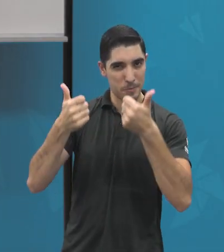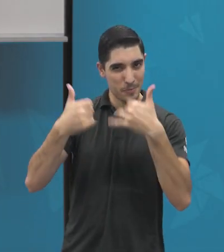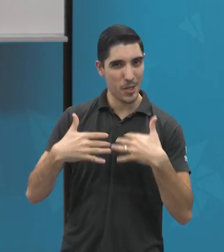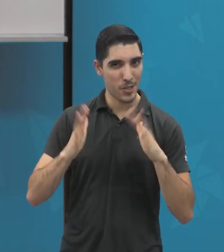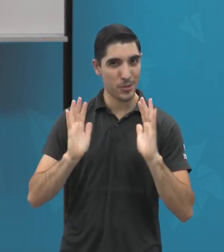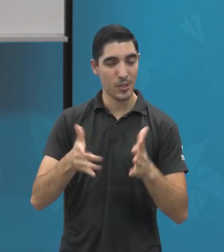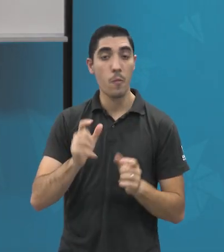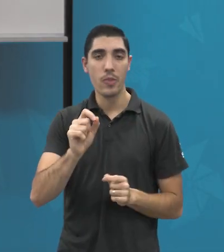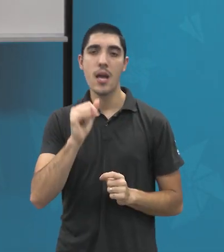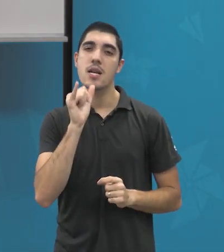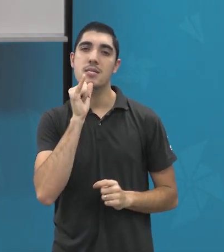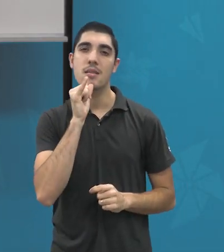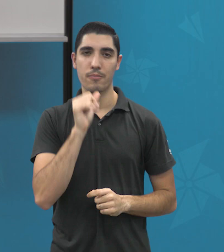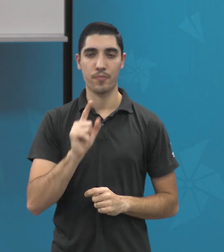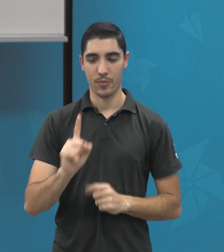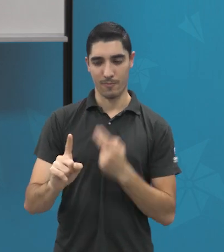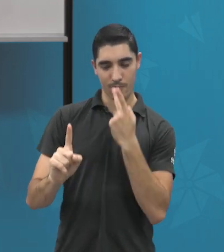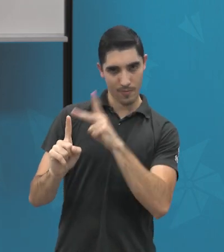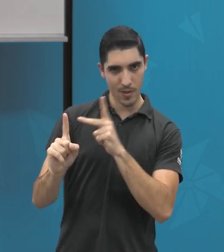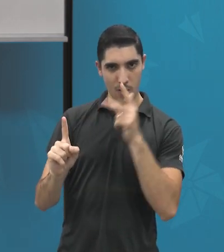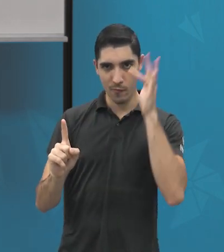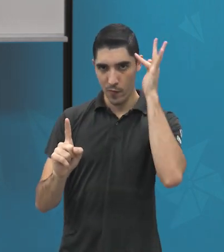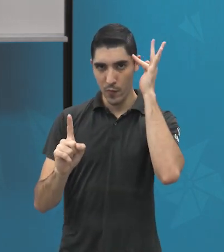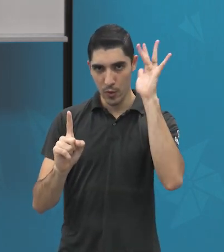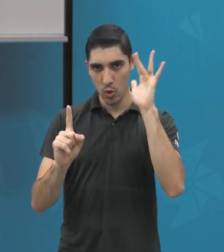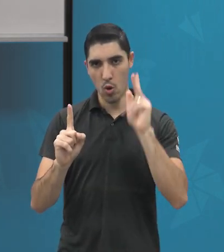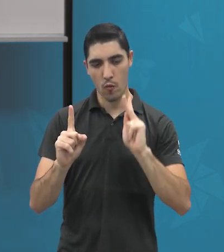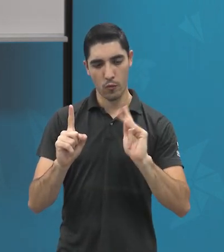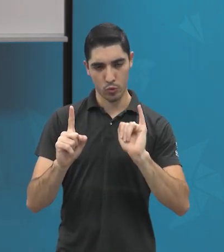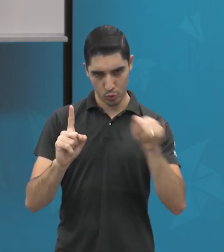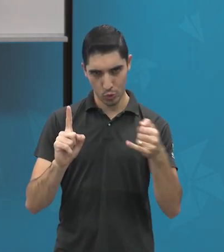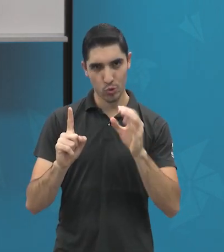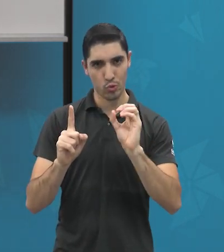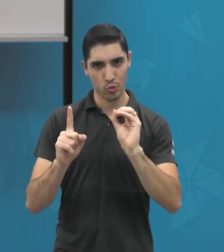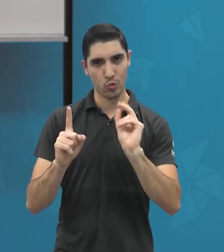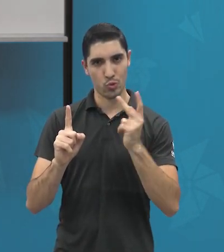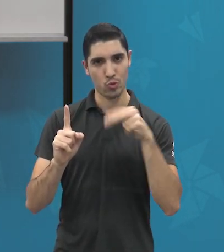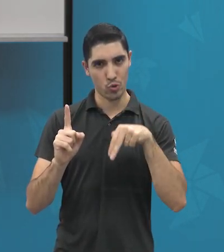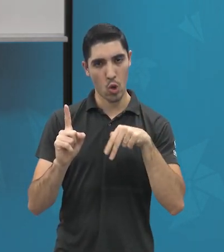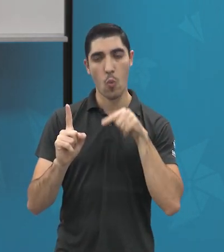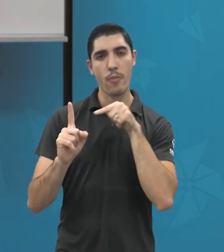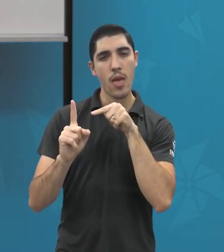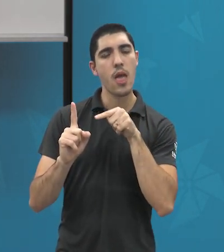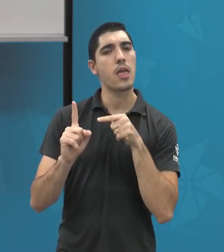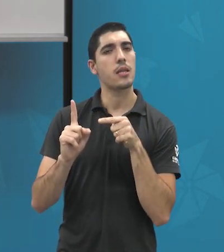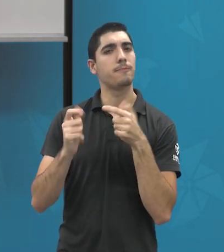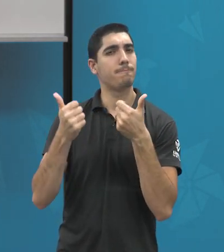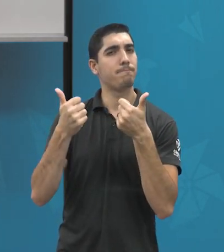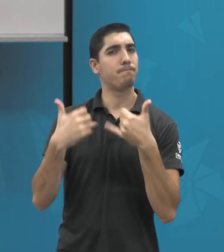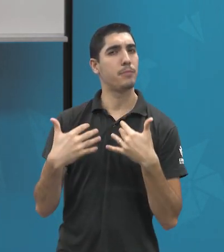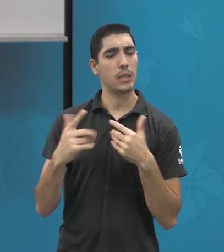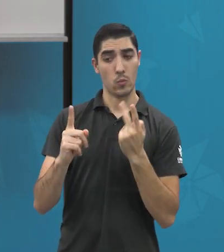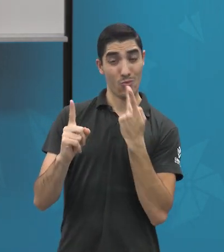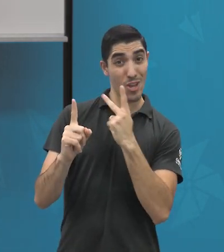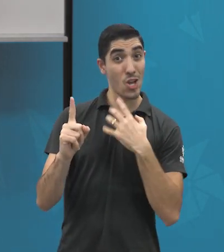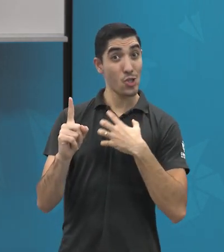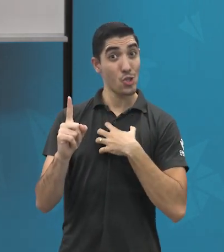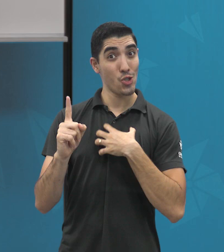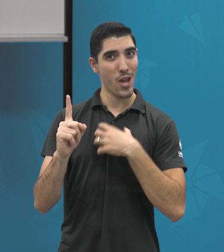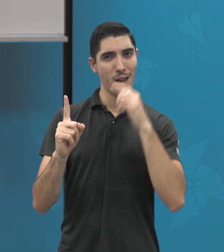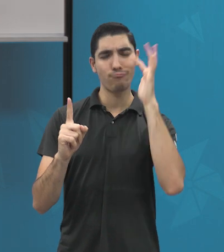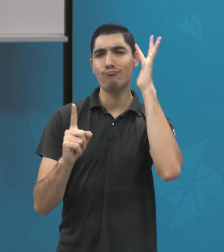gente lê o pensamento do John Stuart Mill, a gente nota que trata-se de uma filosofia em